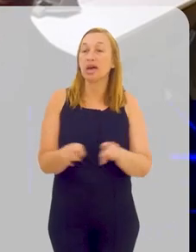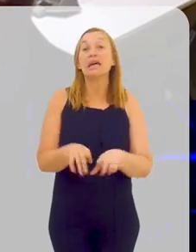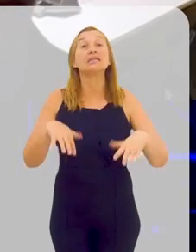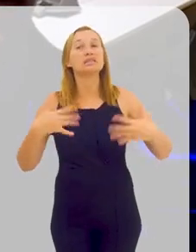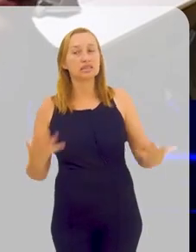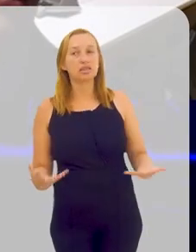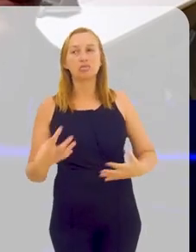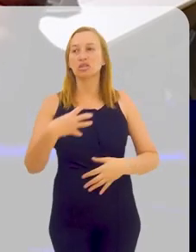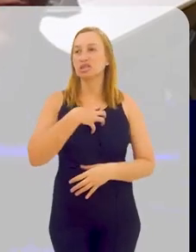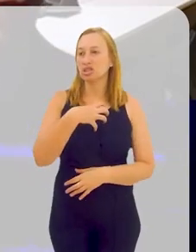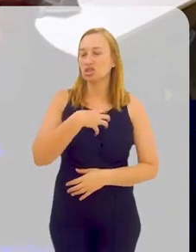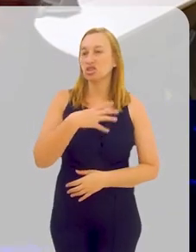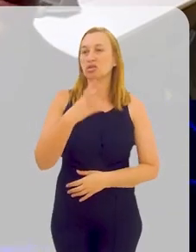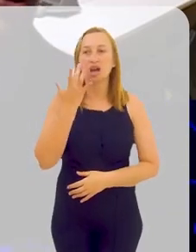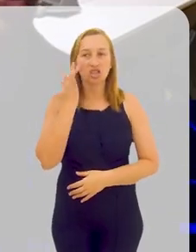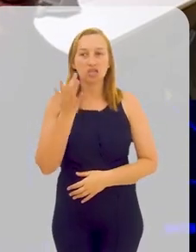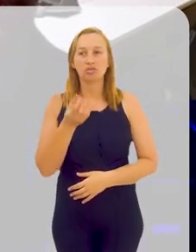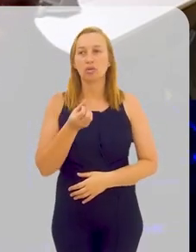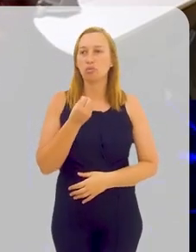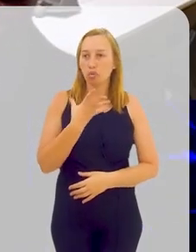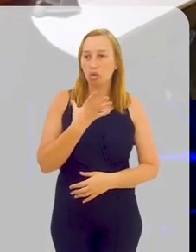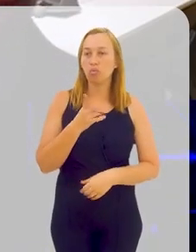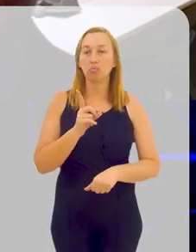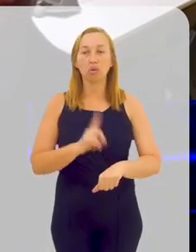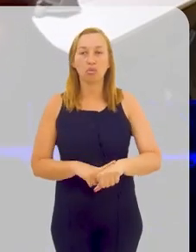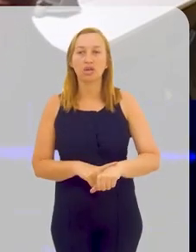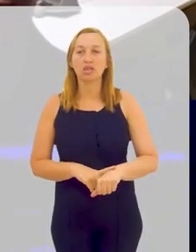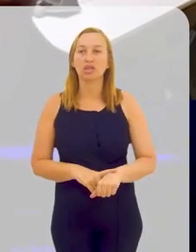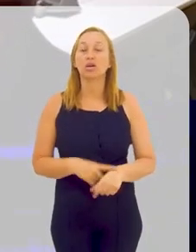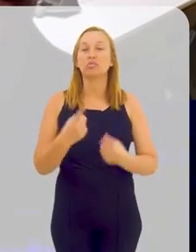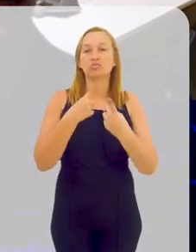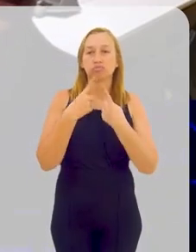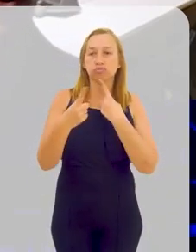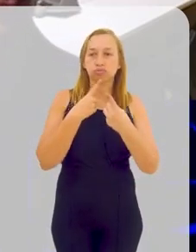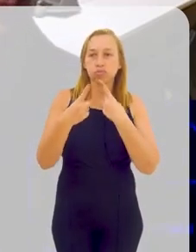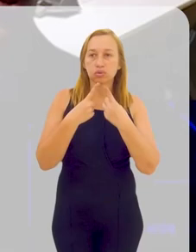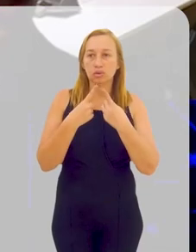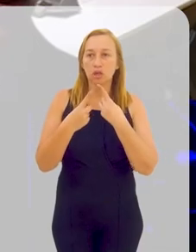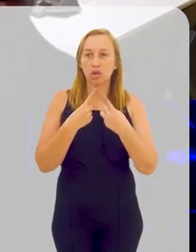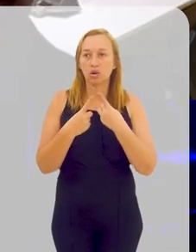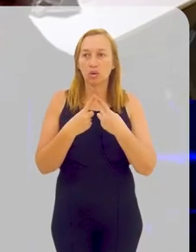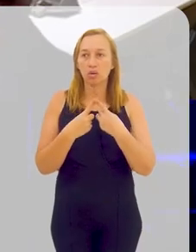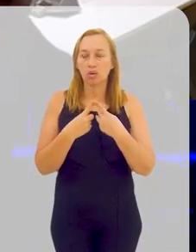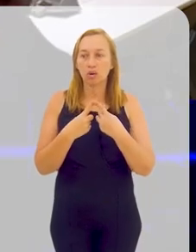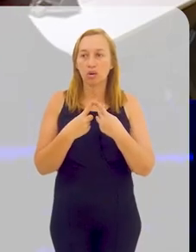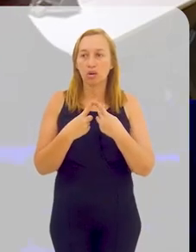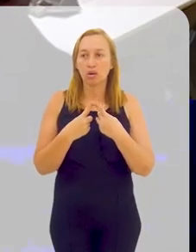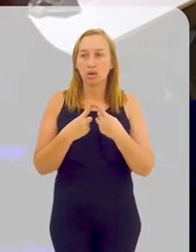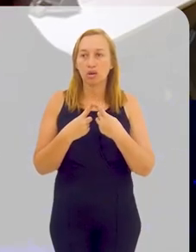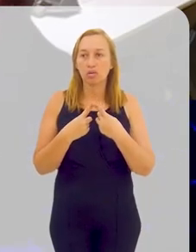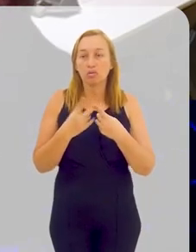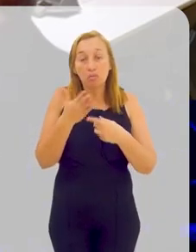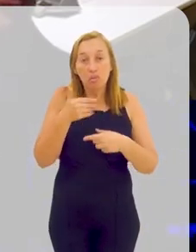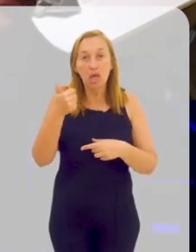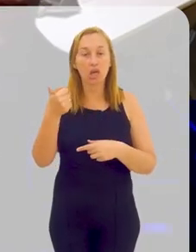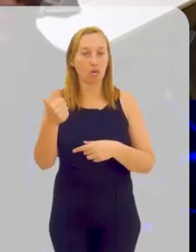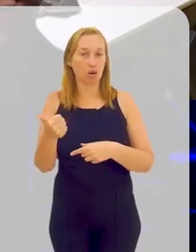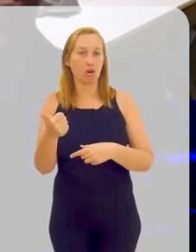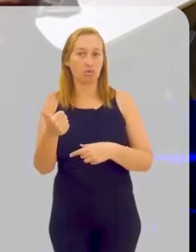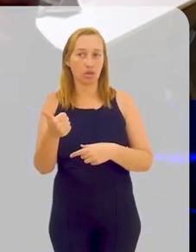é Então nesse sentido a gente acha que seria um bom momento para se discutir uma uma